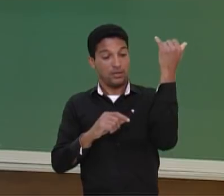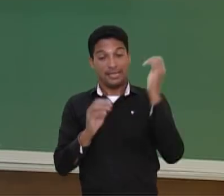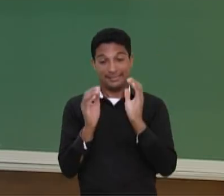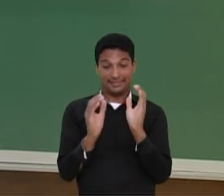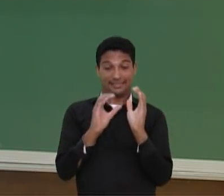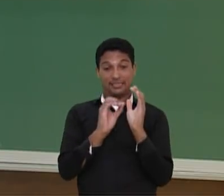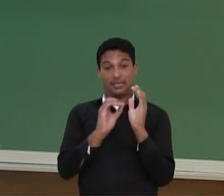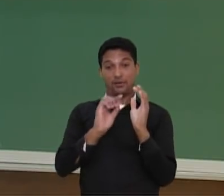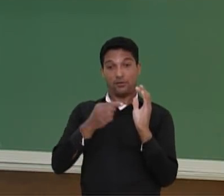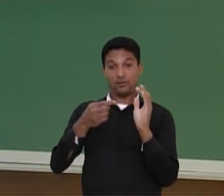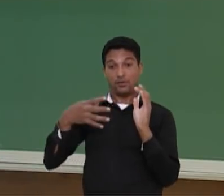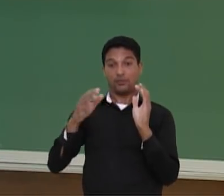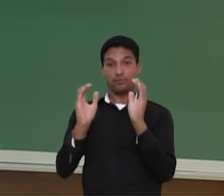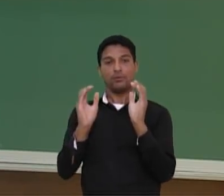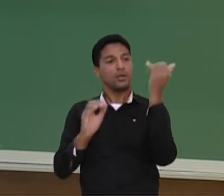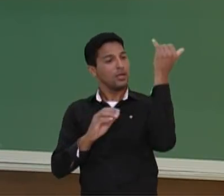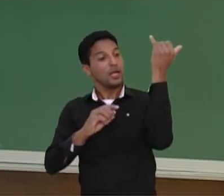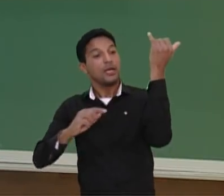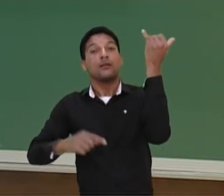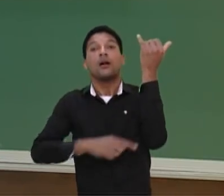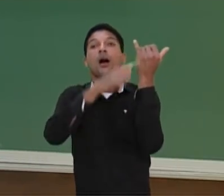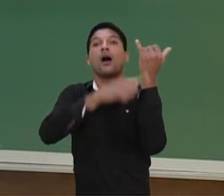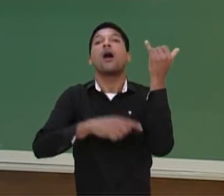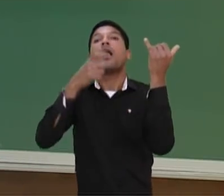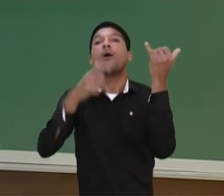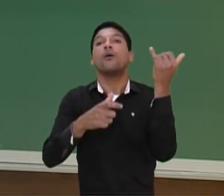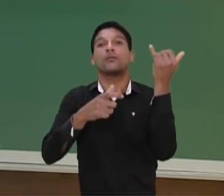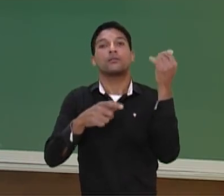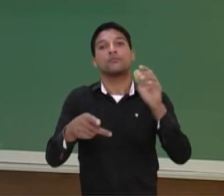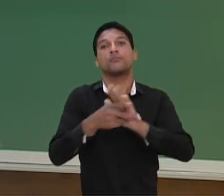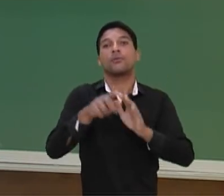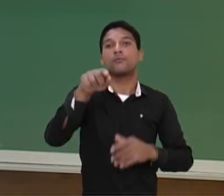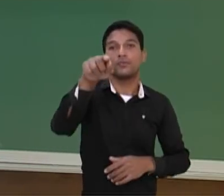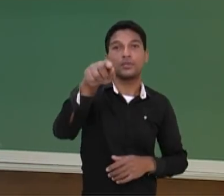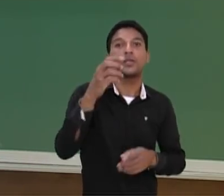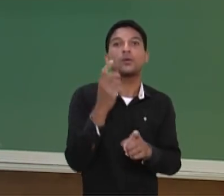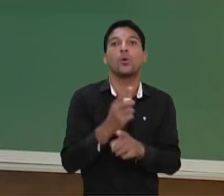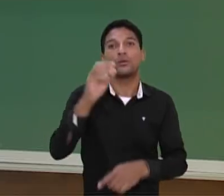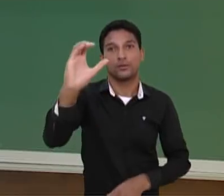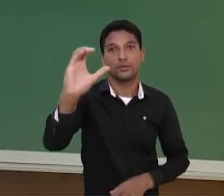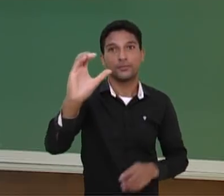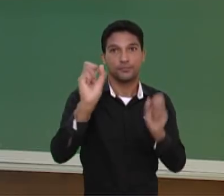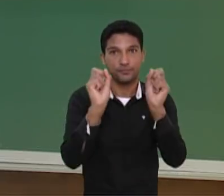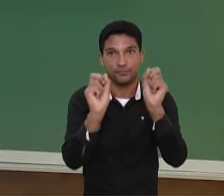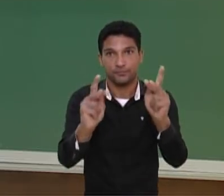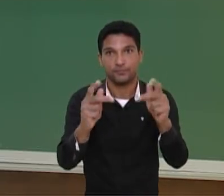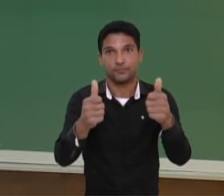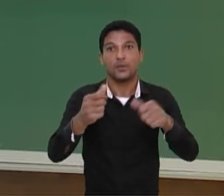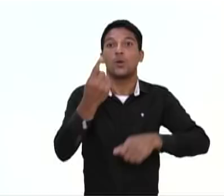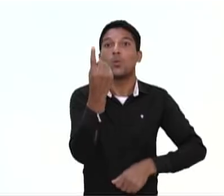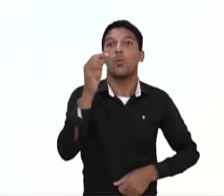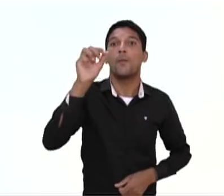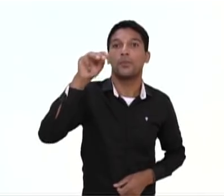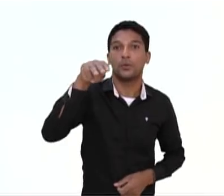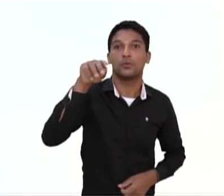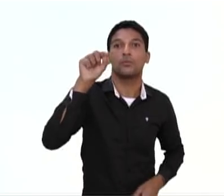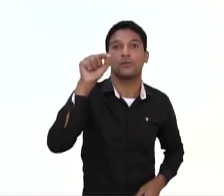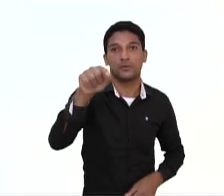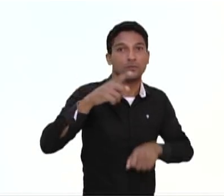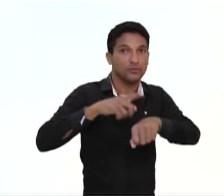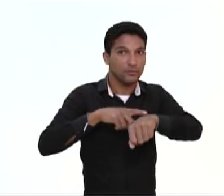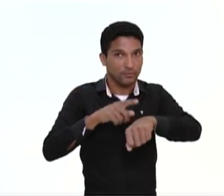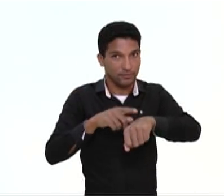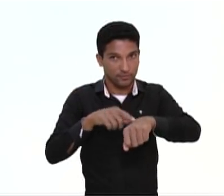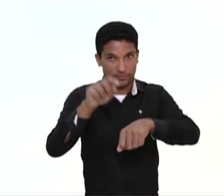e 4. E agora eu quero que você complete a função, que você determine c, tá? Então, um minutinho para você aí, um tempinho,